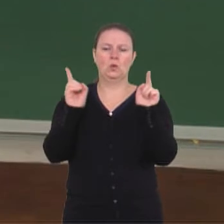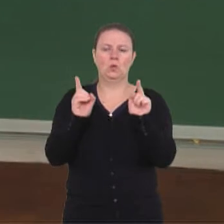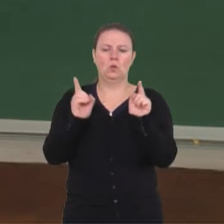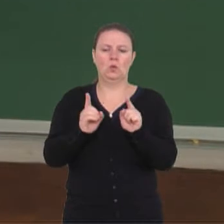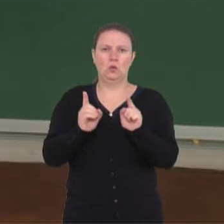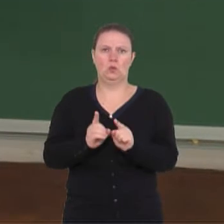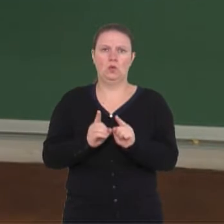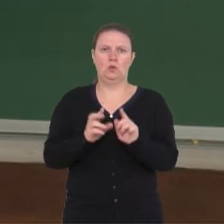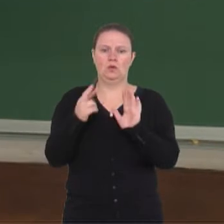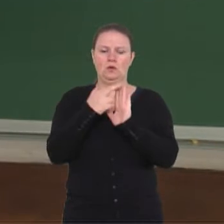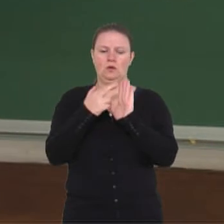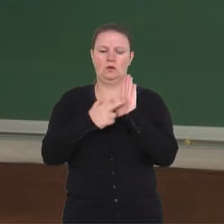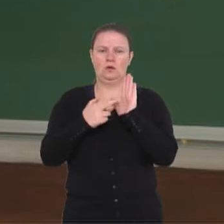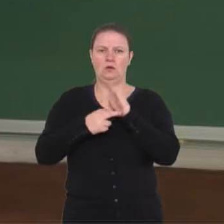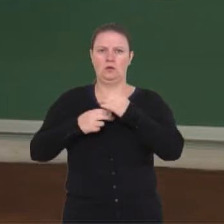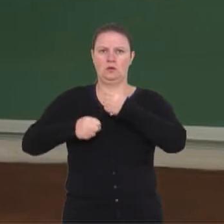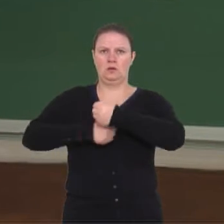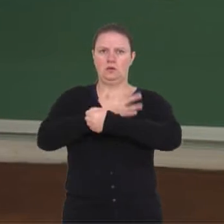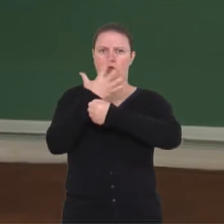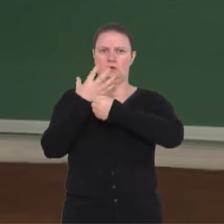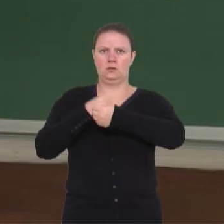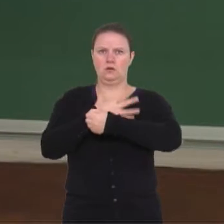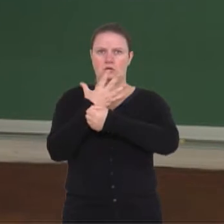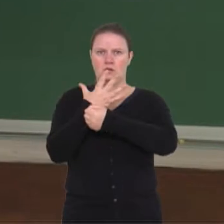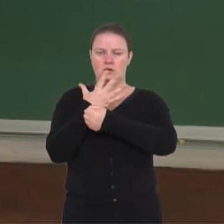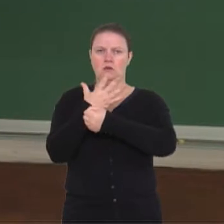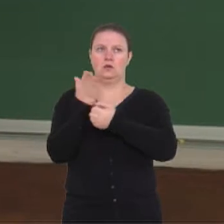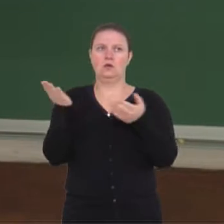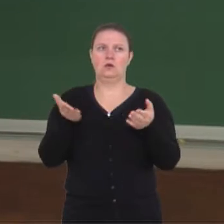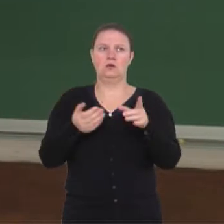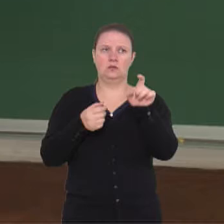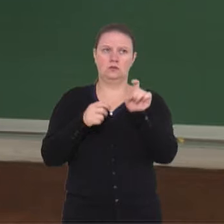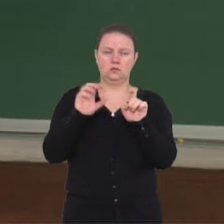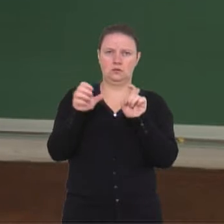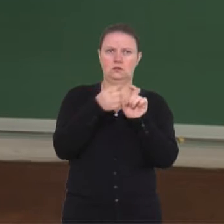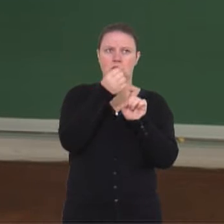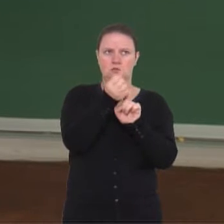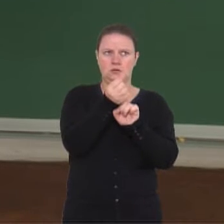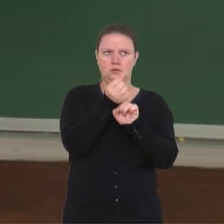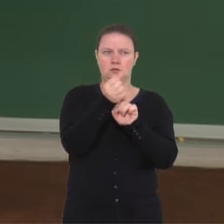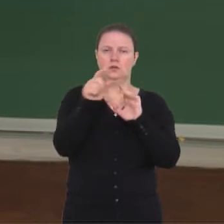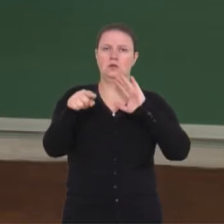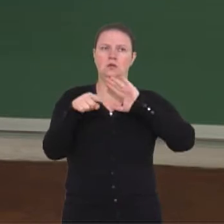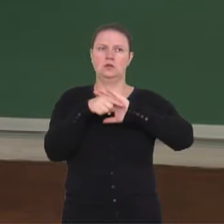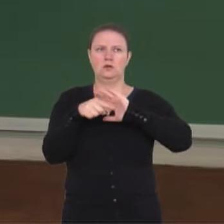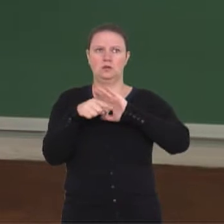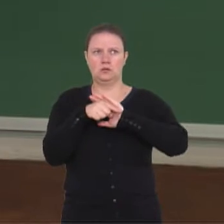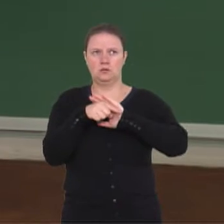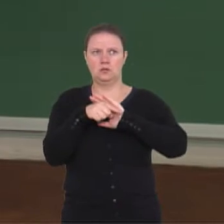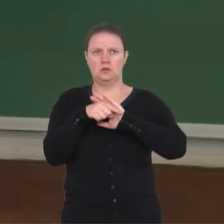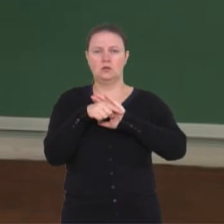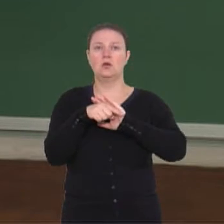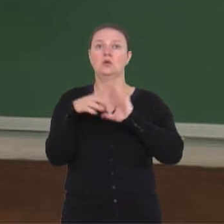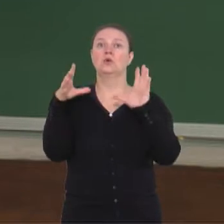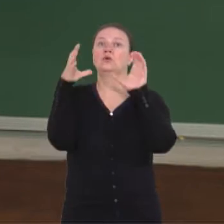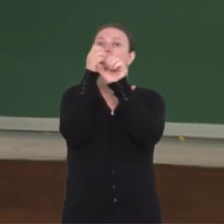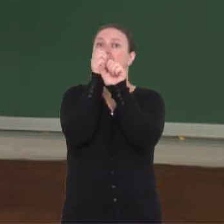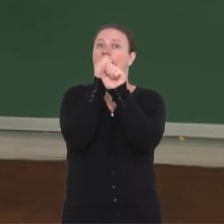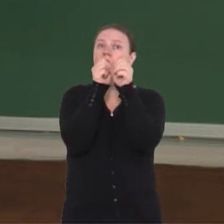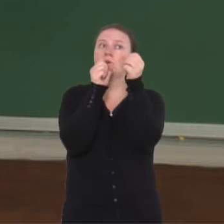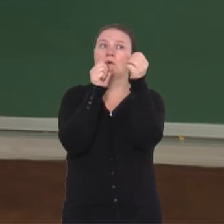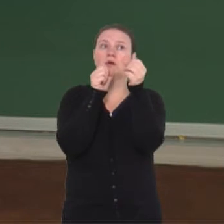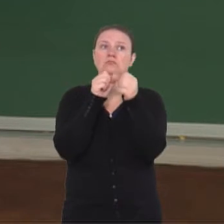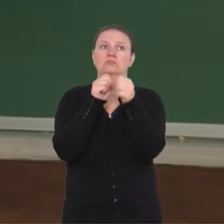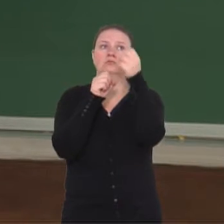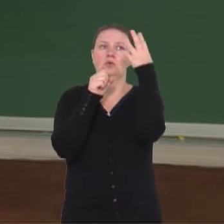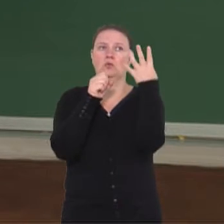das regras de potenciação, né? X à quarta vezes x ao quadrado vai dar x à sexta, porque você soma os expoentes. Então,